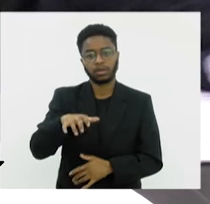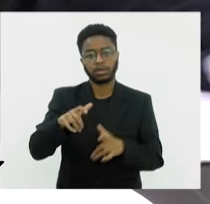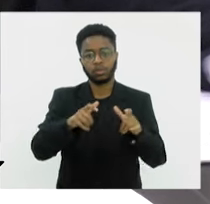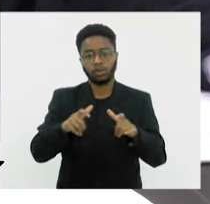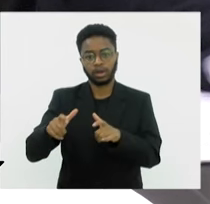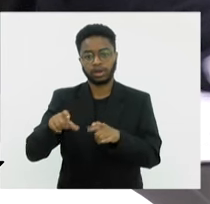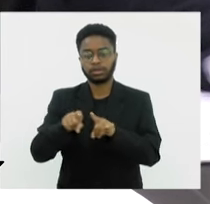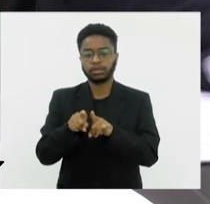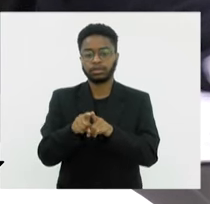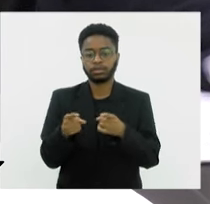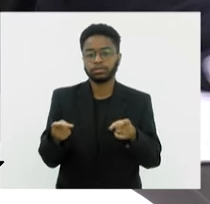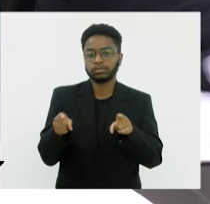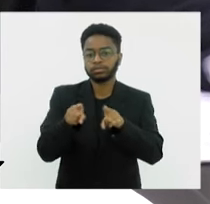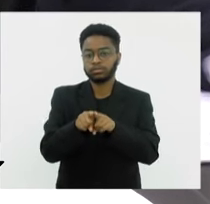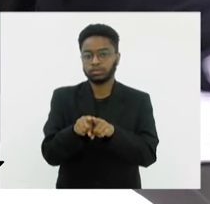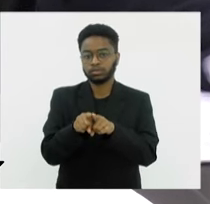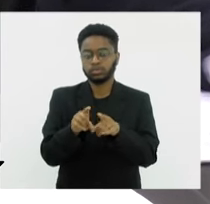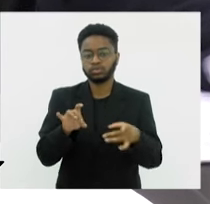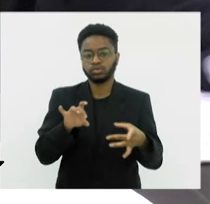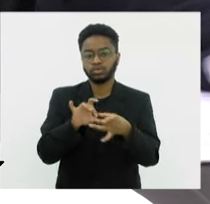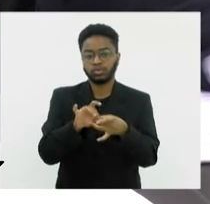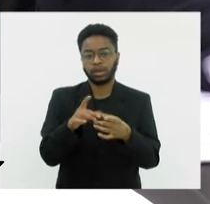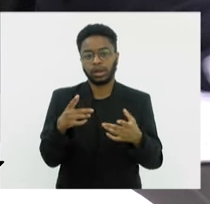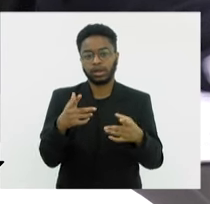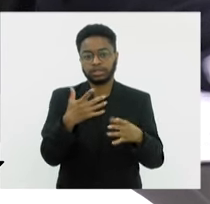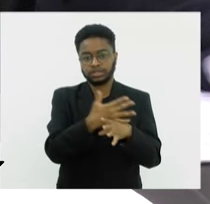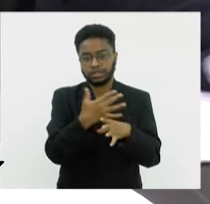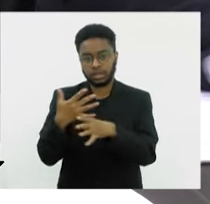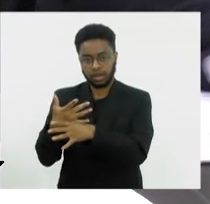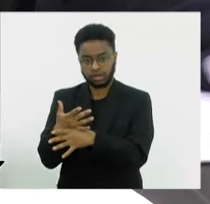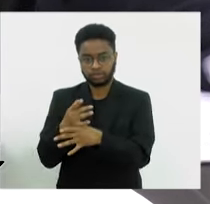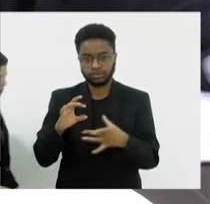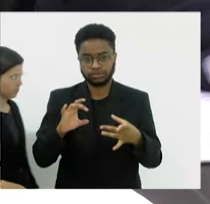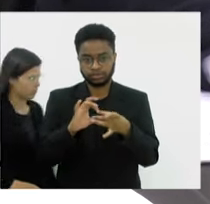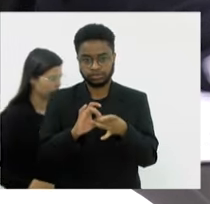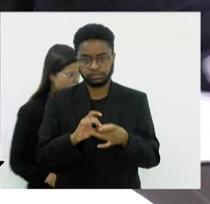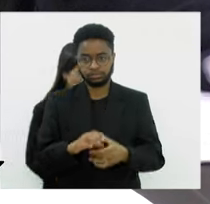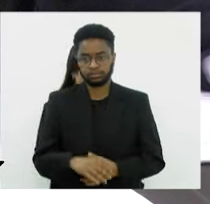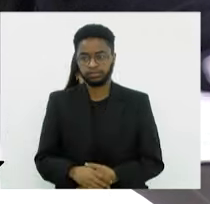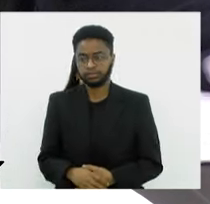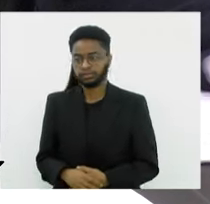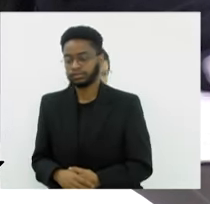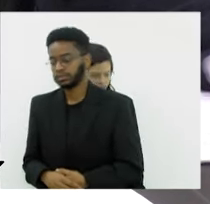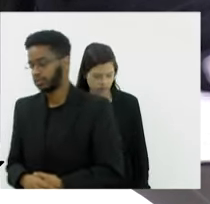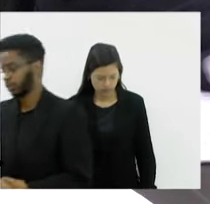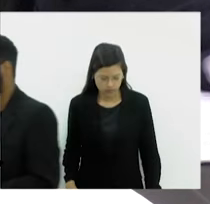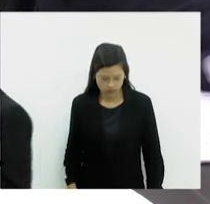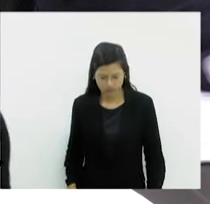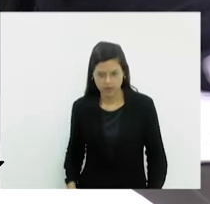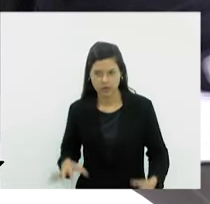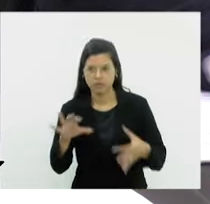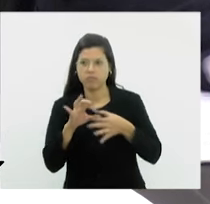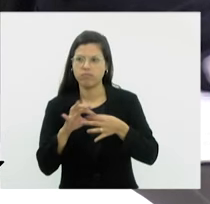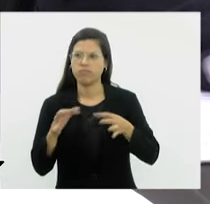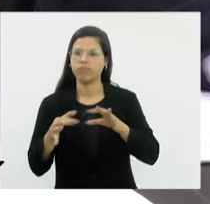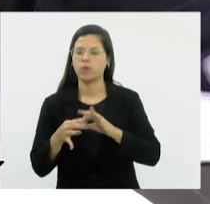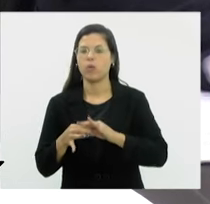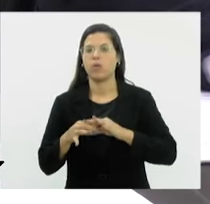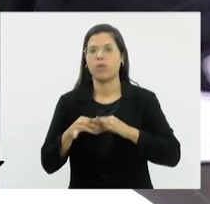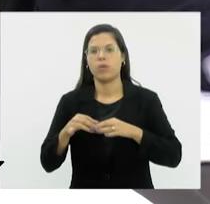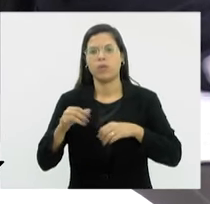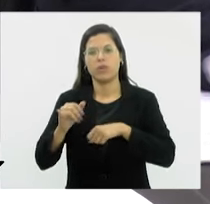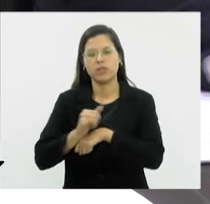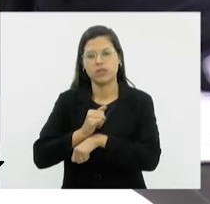o associativismo entre os municípios, né, que se consorciam para somar os atrativos, os equipamentos,